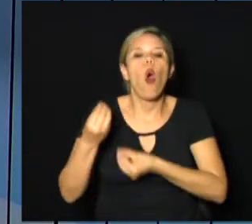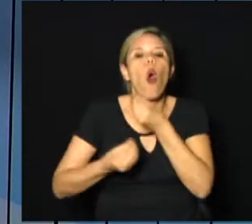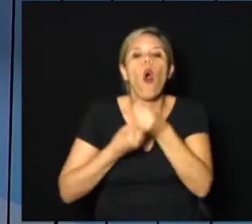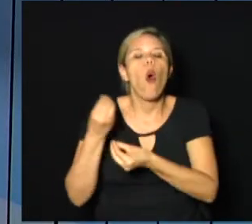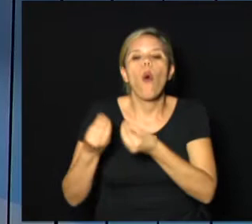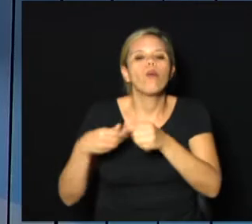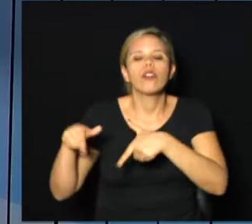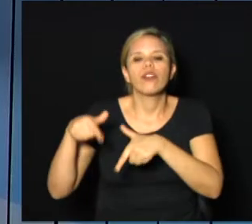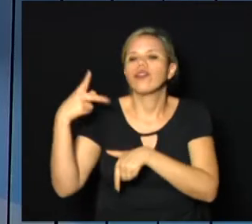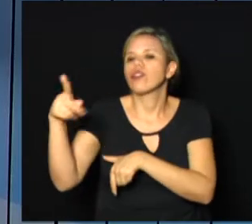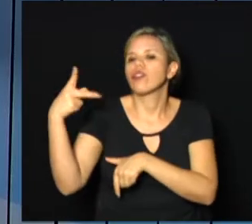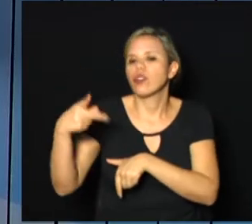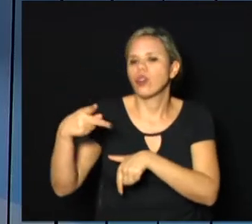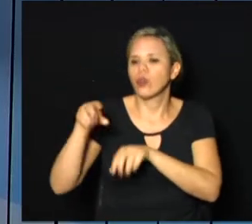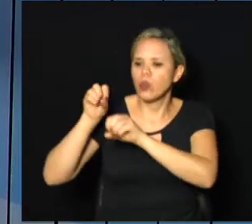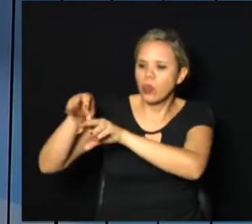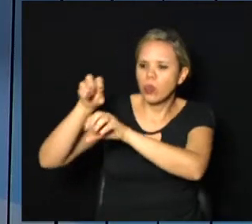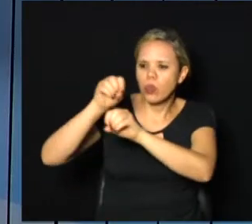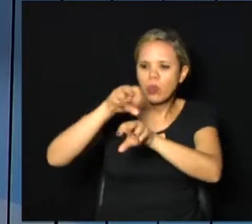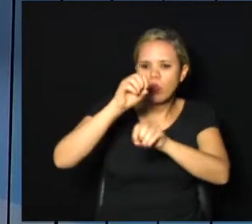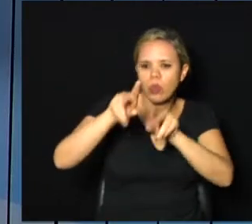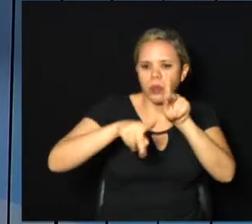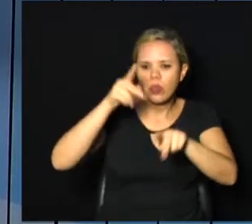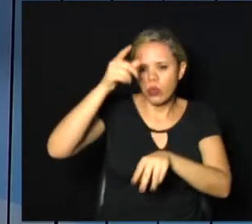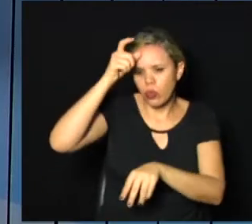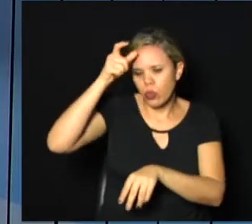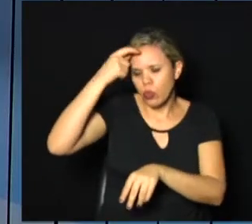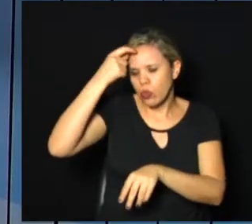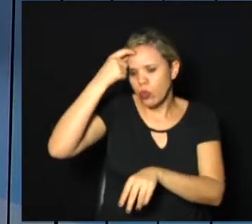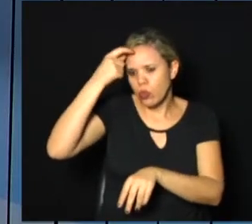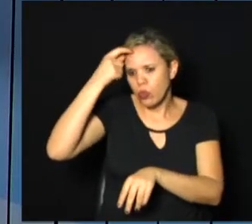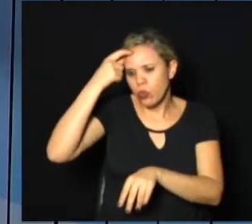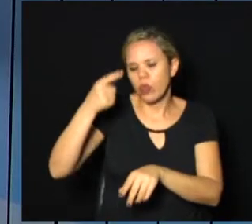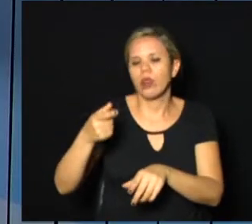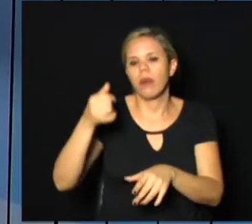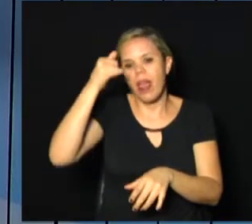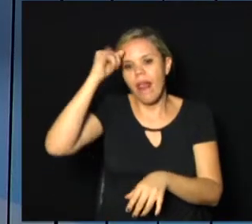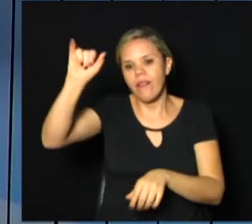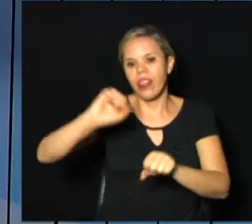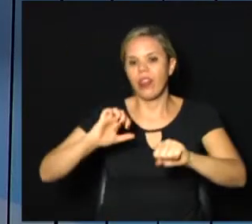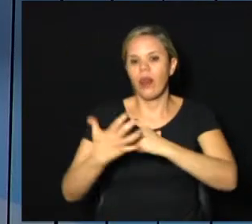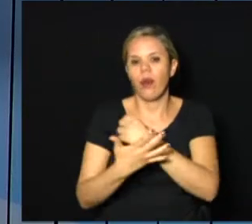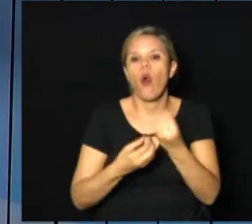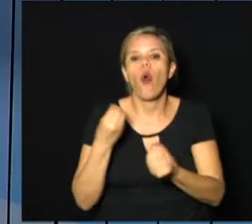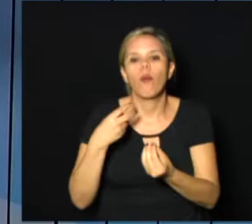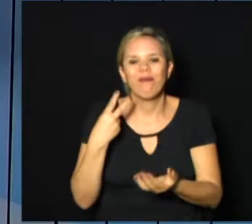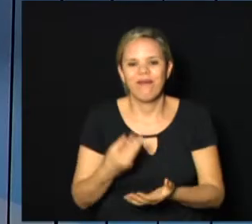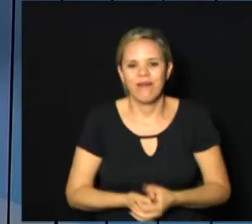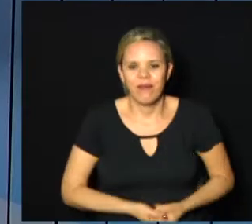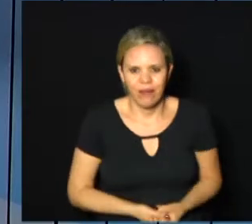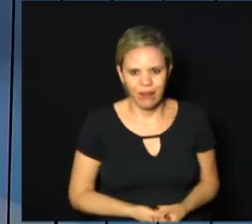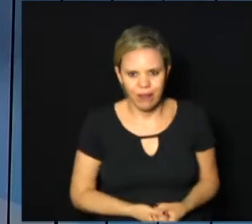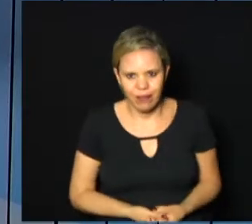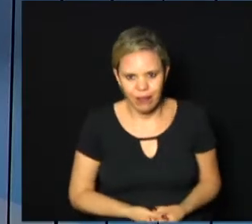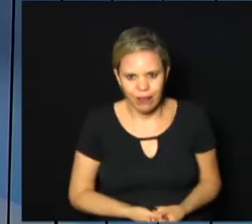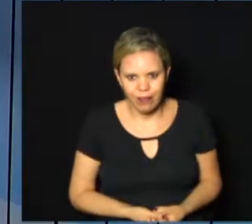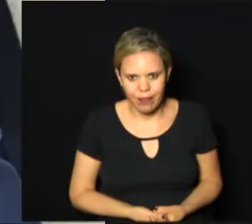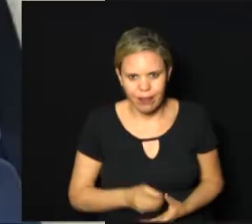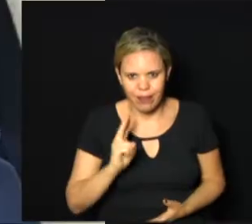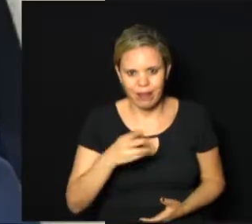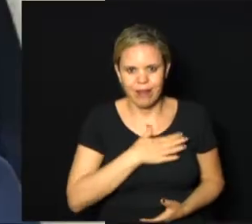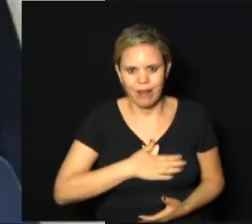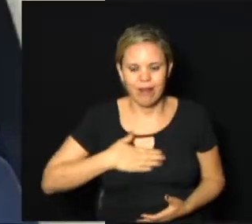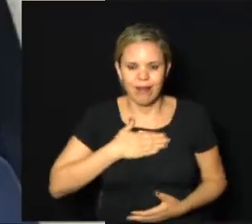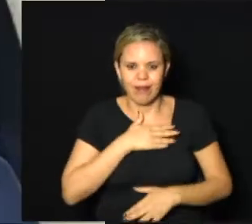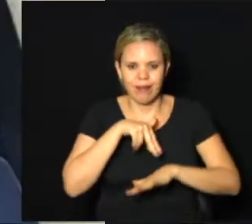esse trabalho de conscientização, prevenção e combate ao coronavírus, vereador? Bem, é sempre um